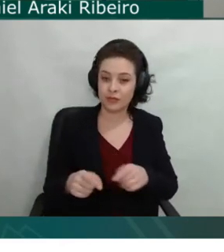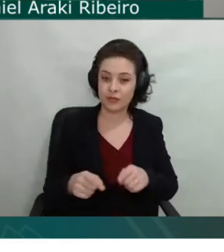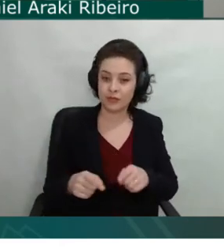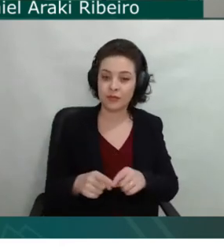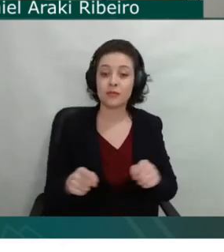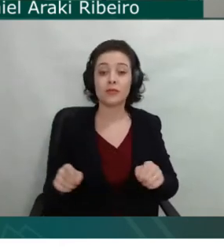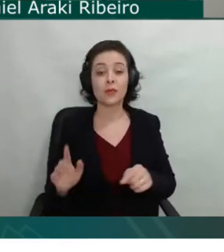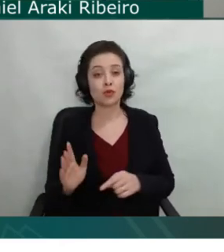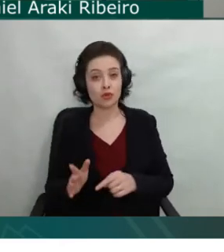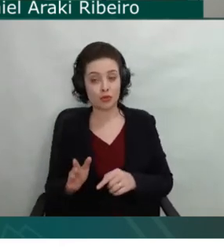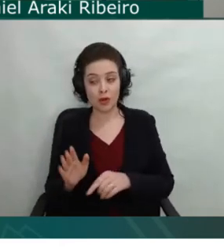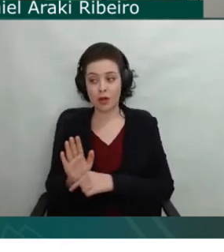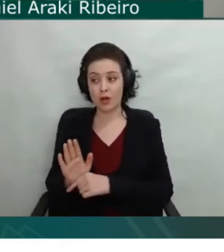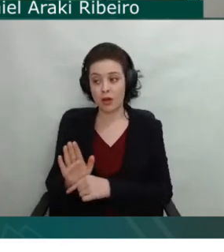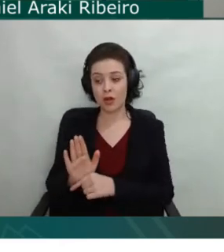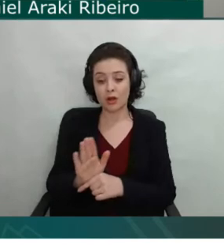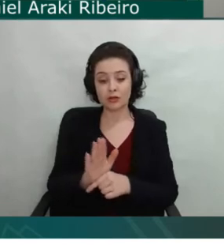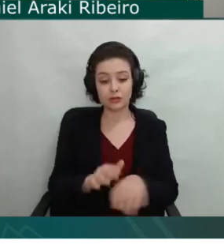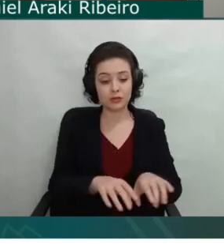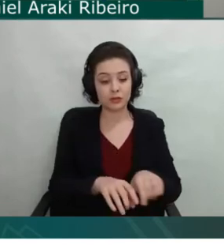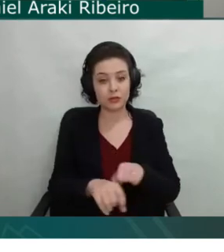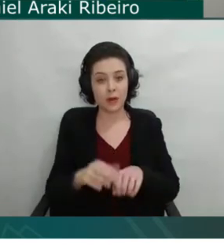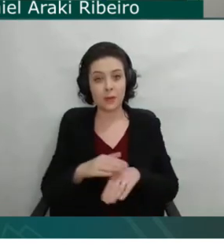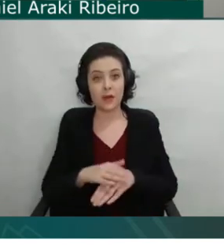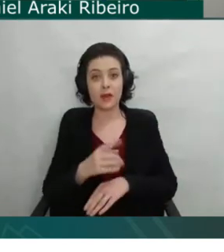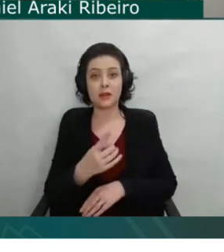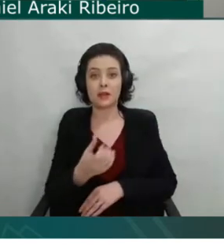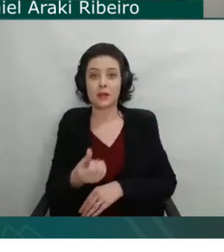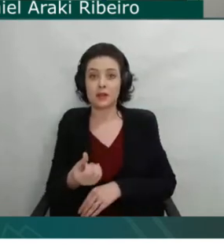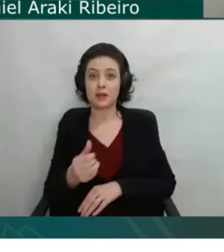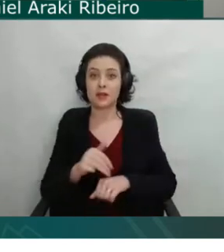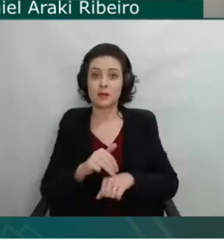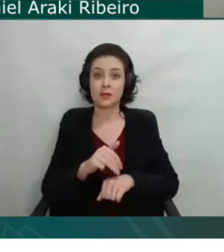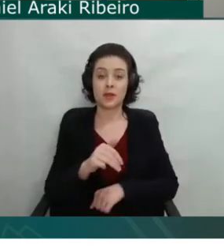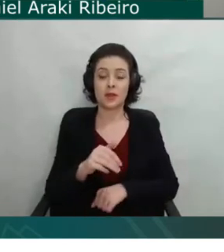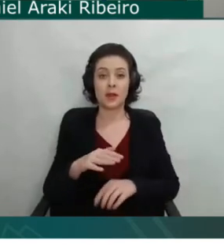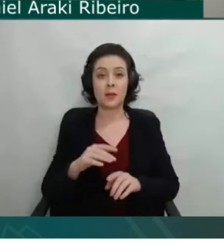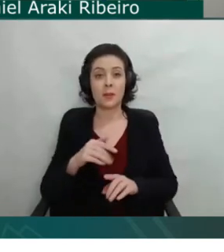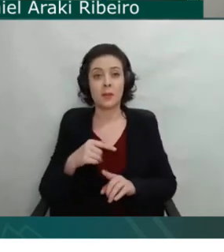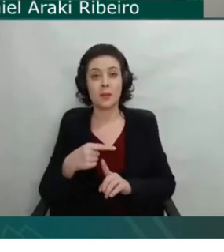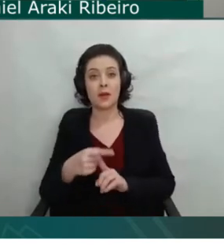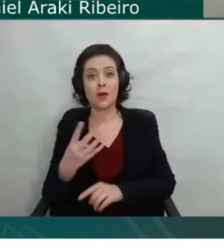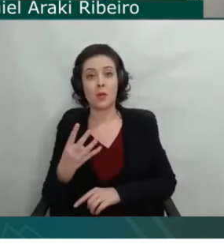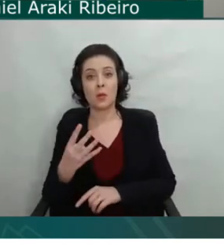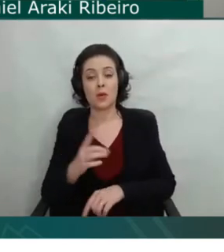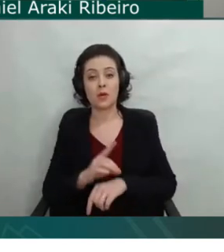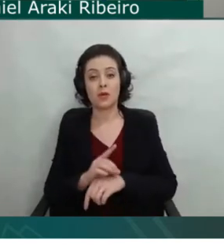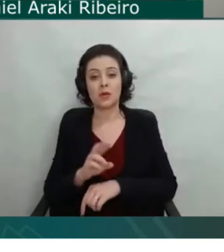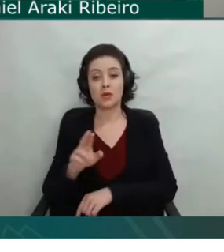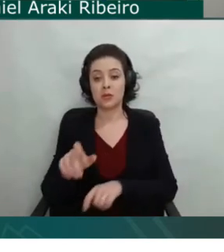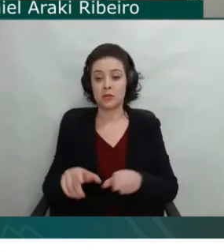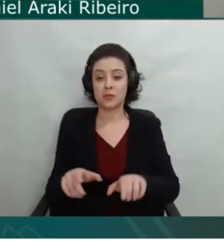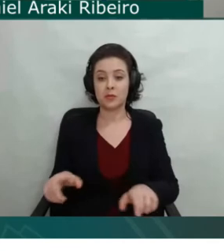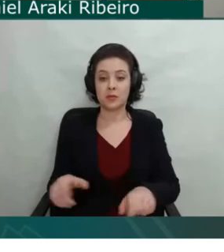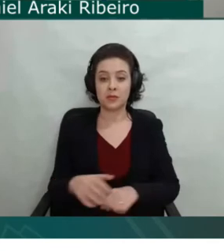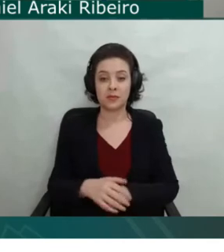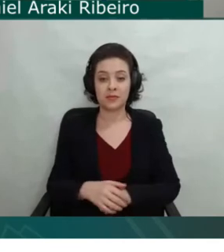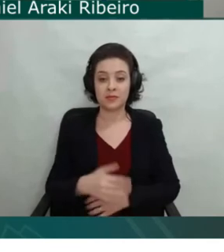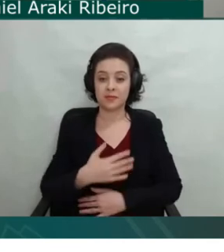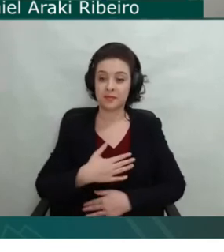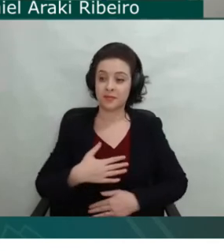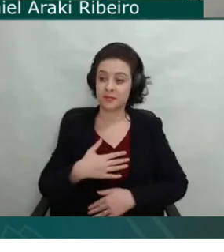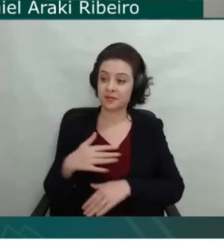já formou mais de 16 mestres e 4 doutores. Camilo, vai ser um prazer te ouvir, e é um